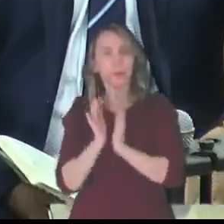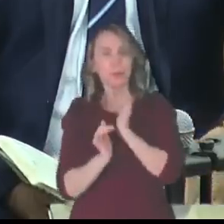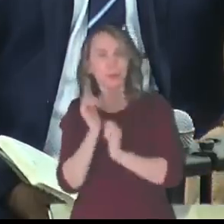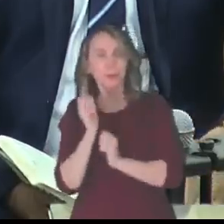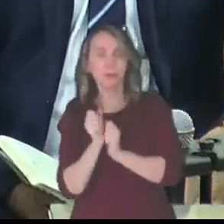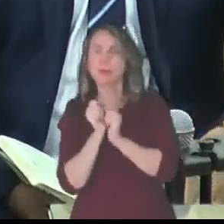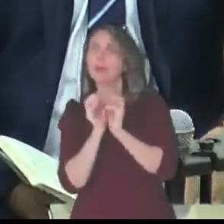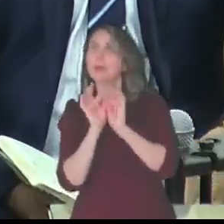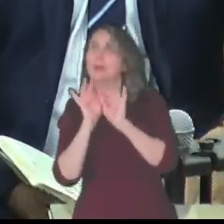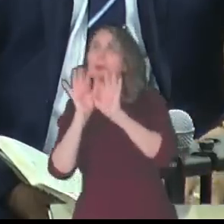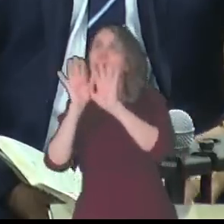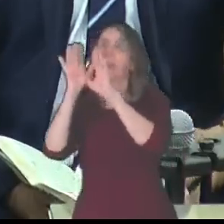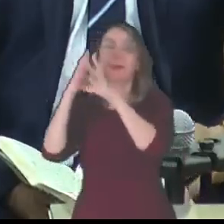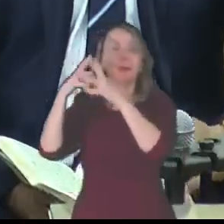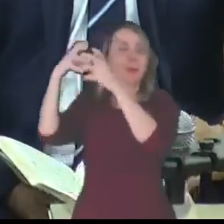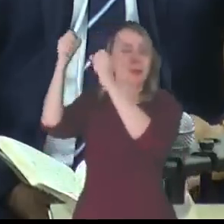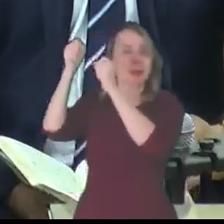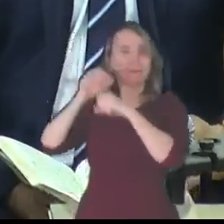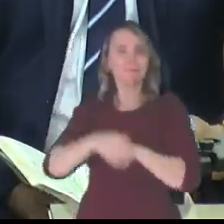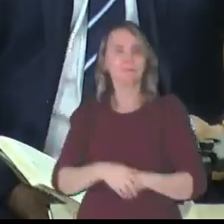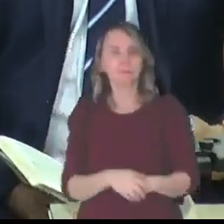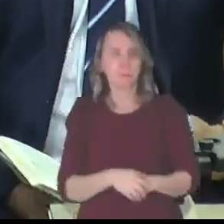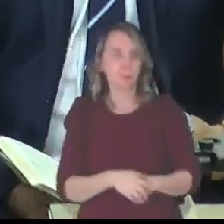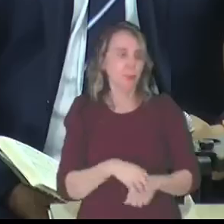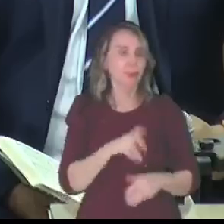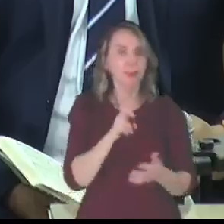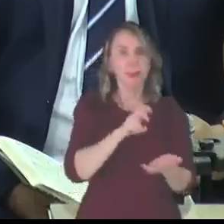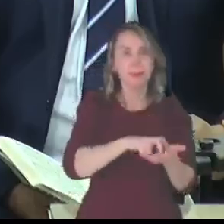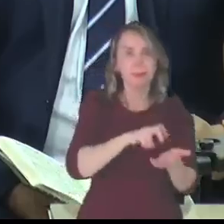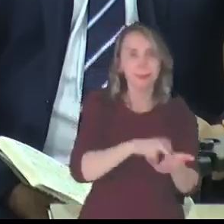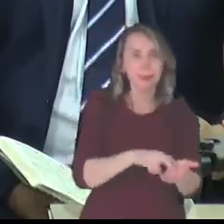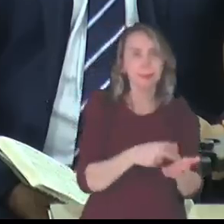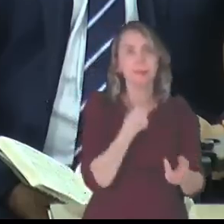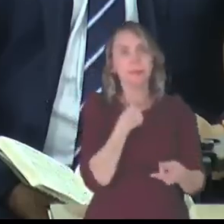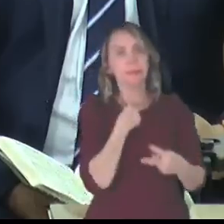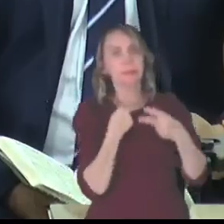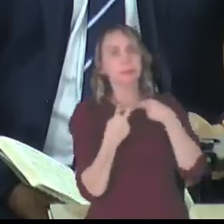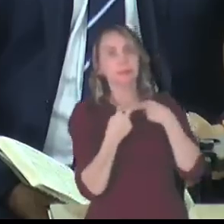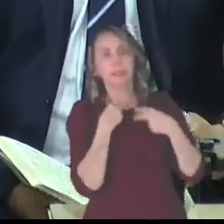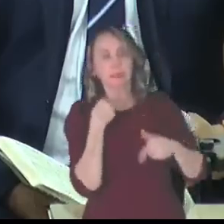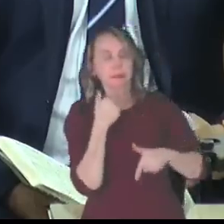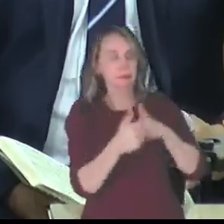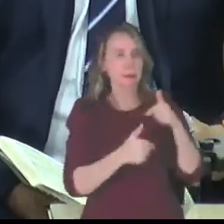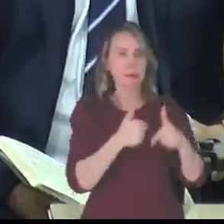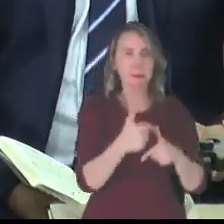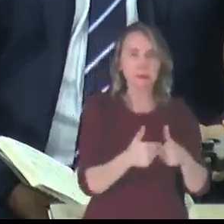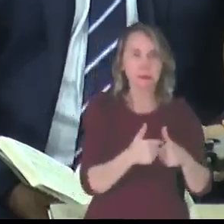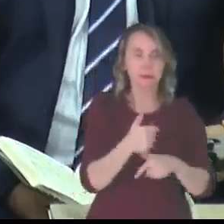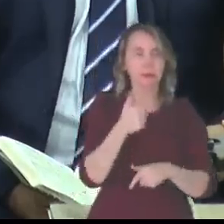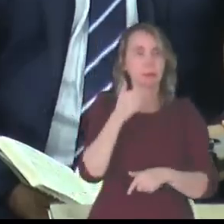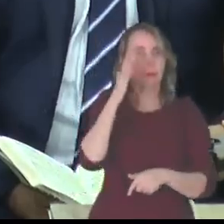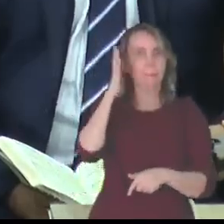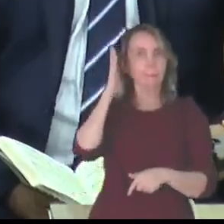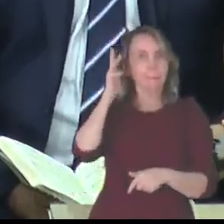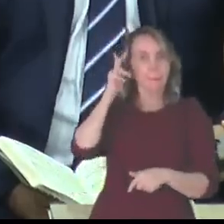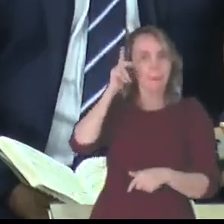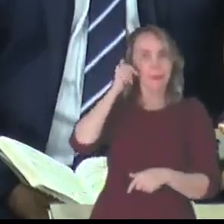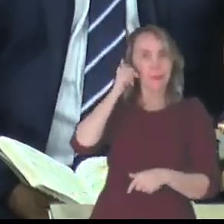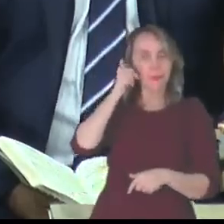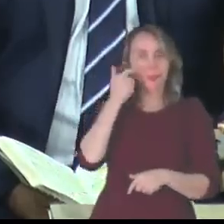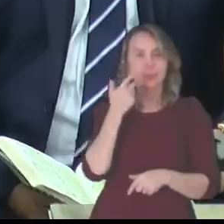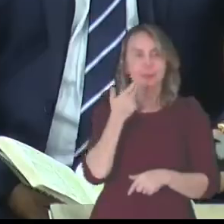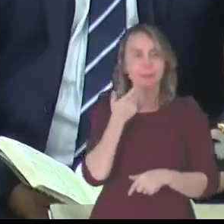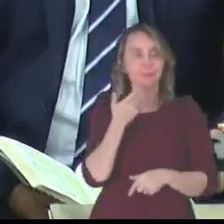podia queimar incenso de manhã ela não podia queimar incenso pela madrugada porque tinha muitas crianças pequenas